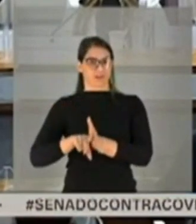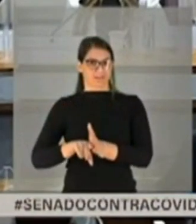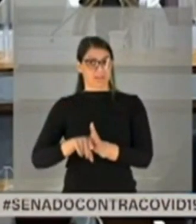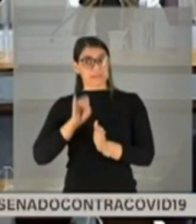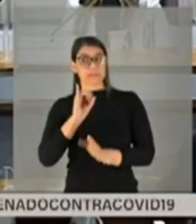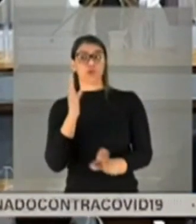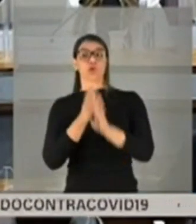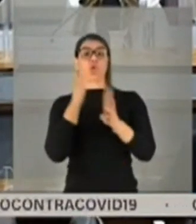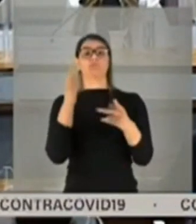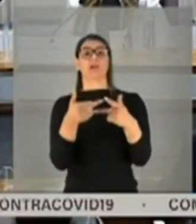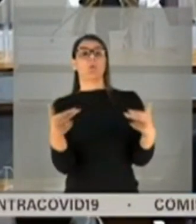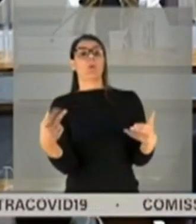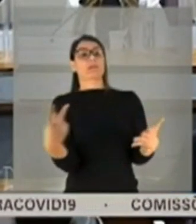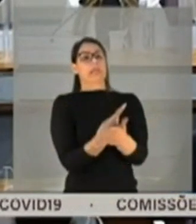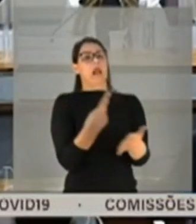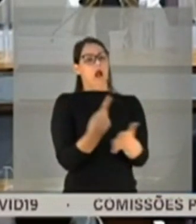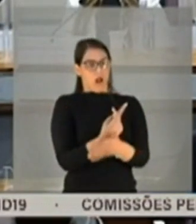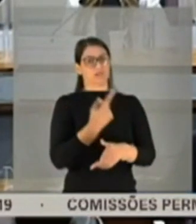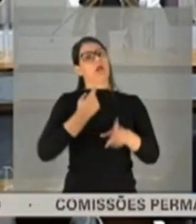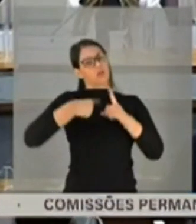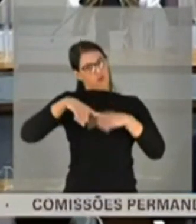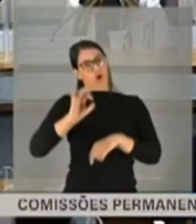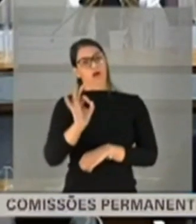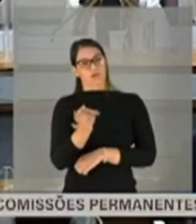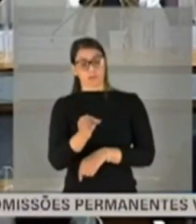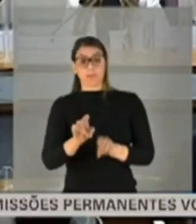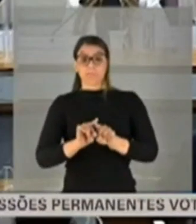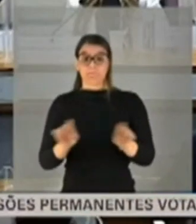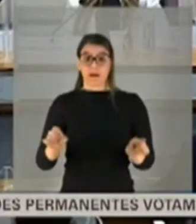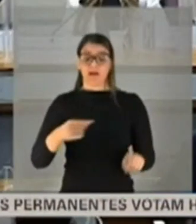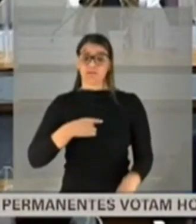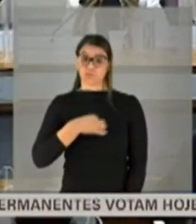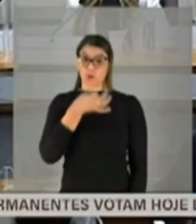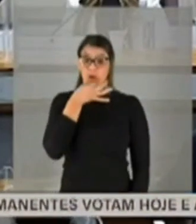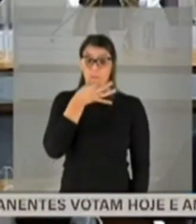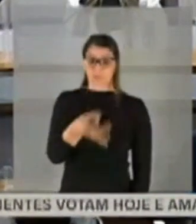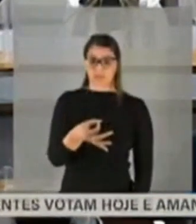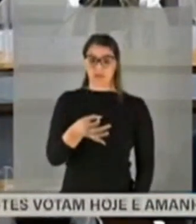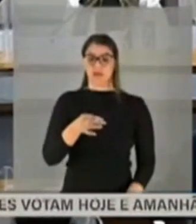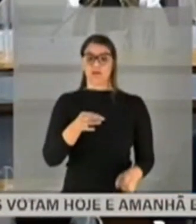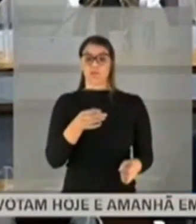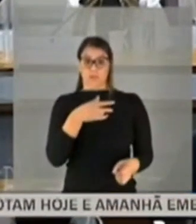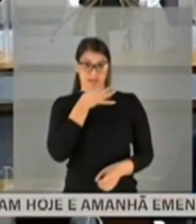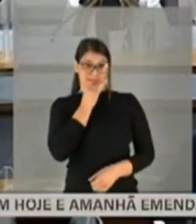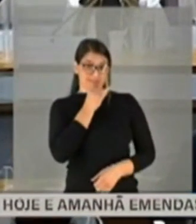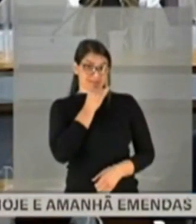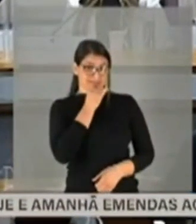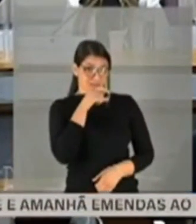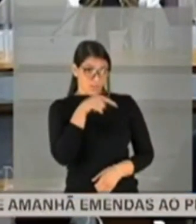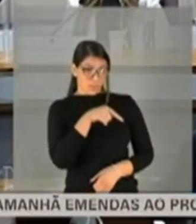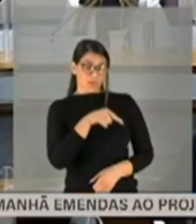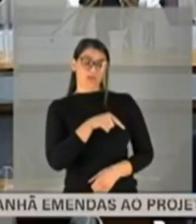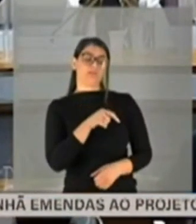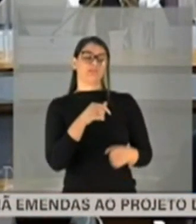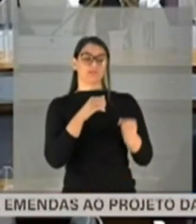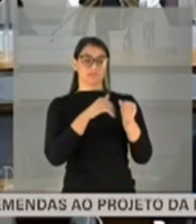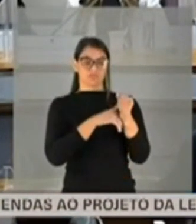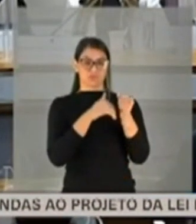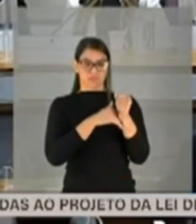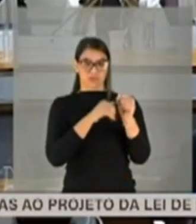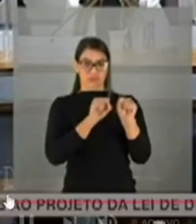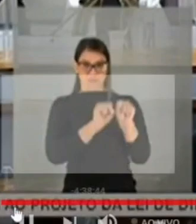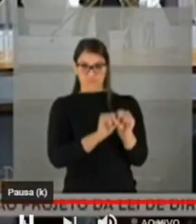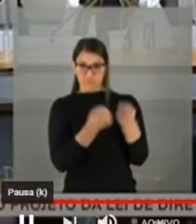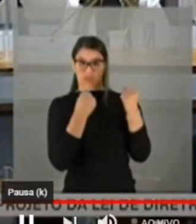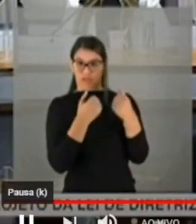coisa errada na quebra de sigilo. Então estão usando esse artifício na quebra de sigilo como se quebra de sigilo já fosse